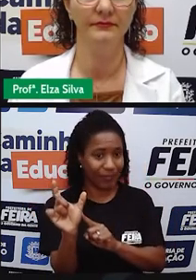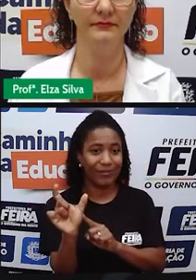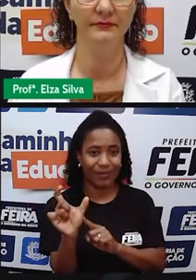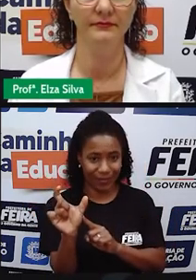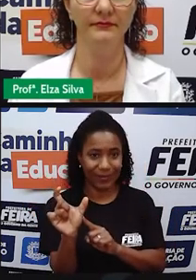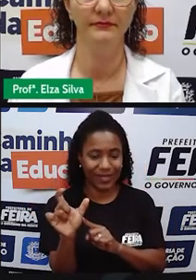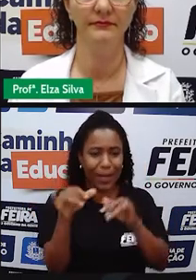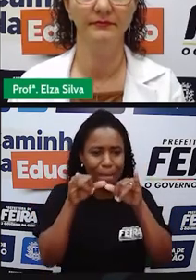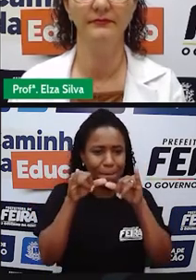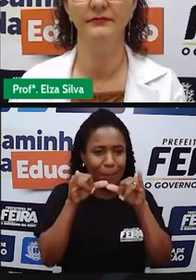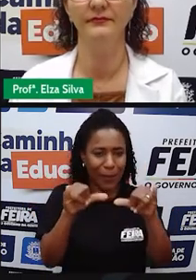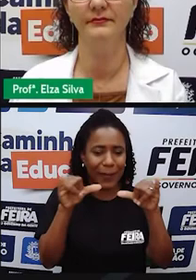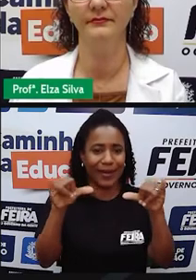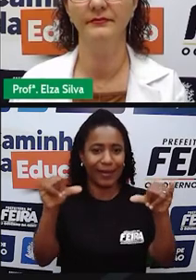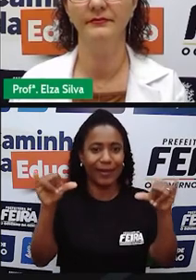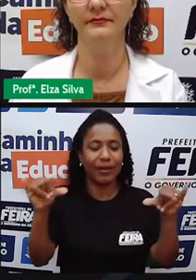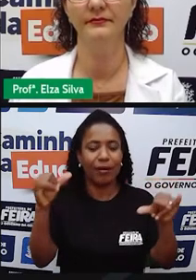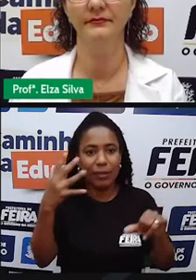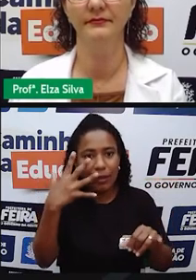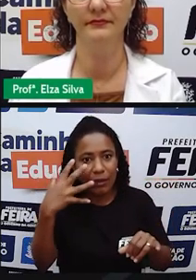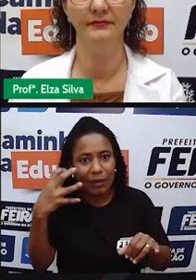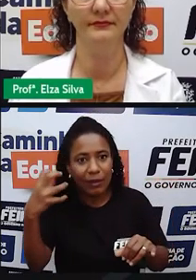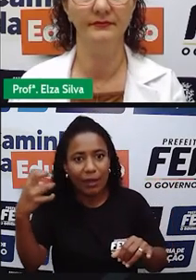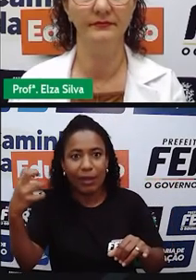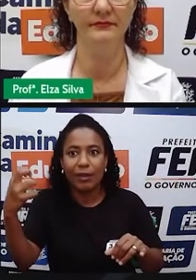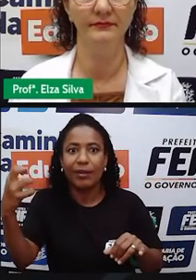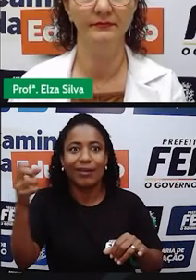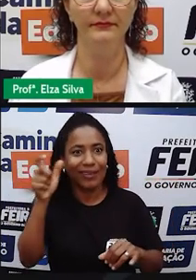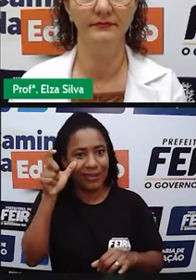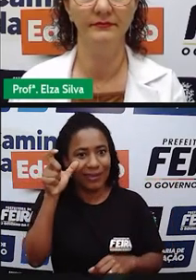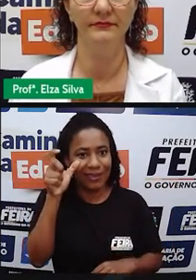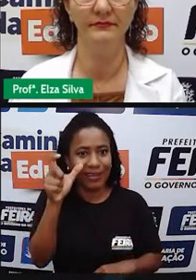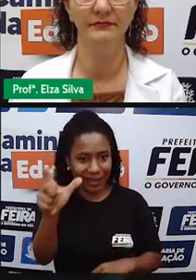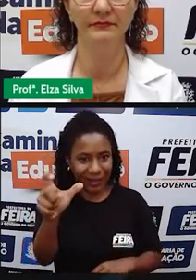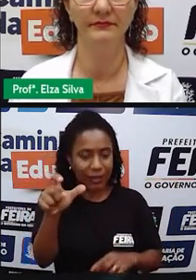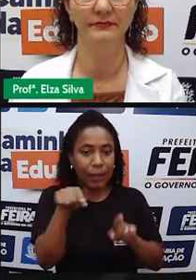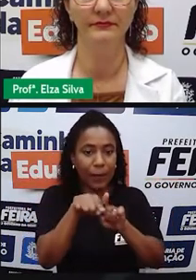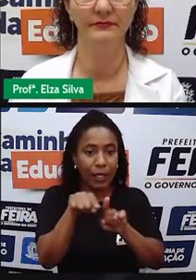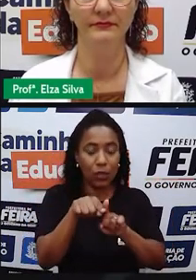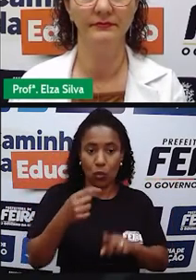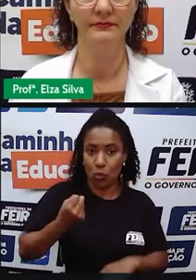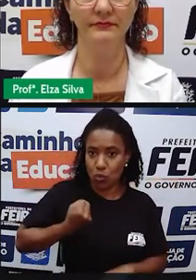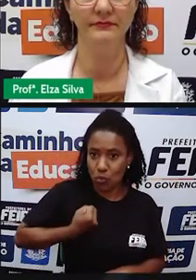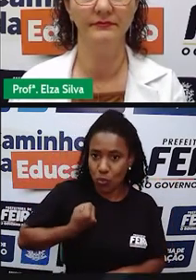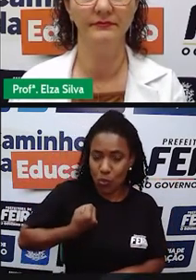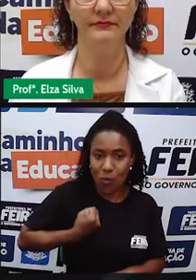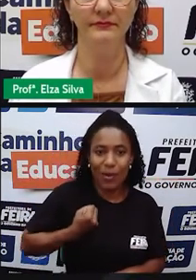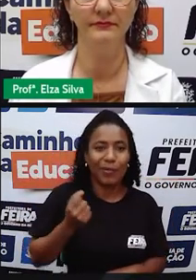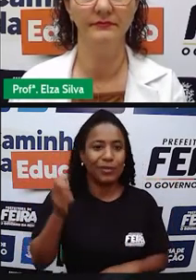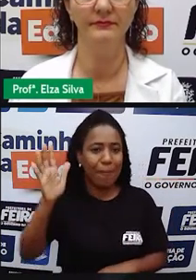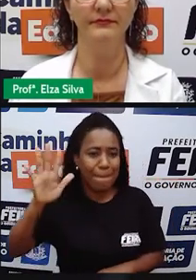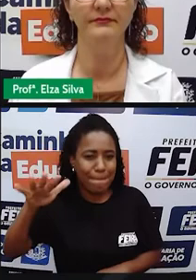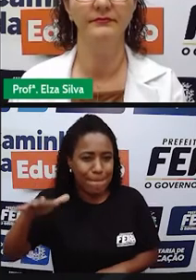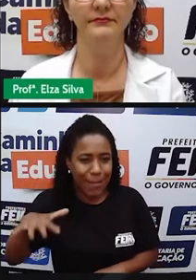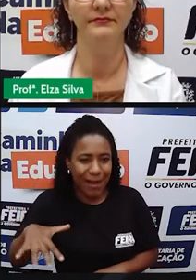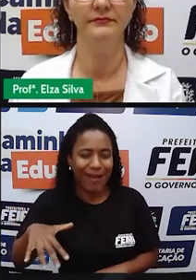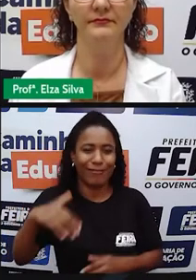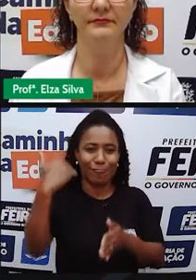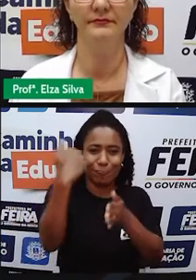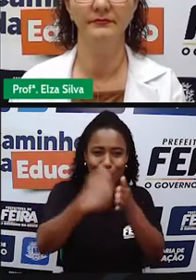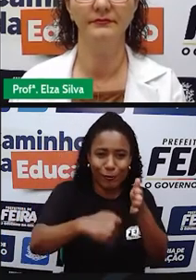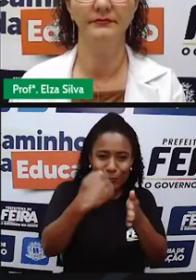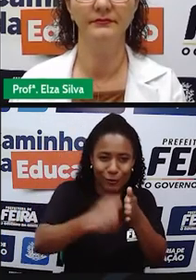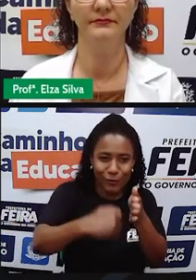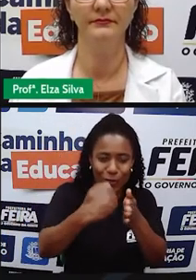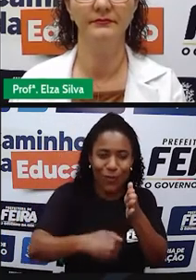a propaganda e alguns números também, que identificam muitas vezes ofertas, descontos e